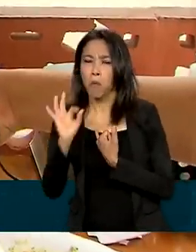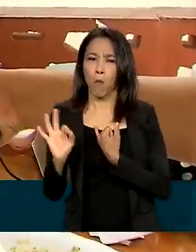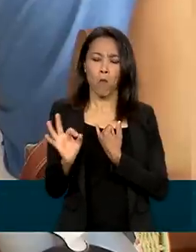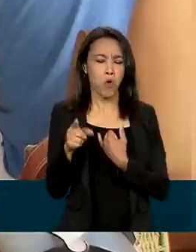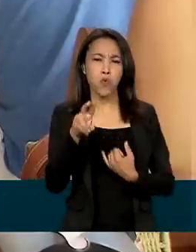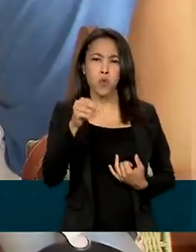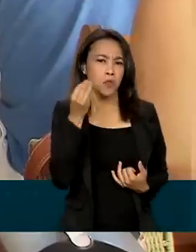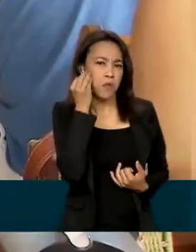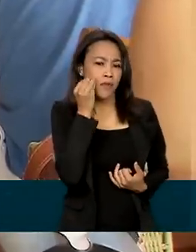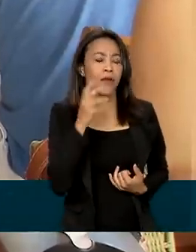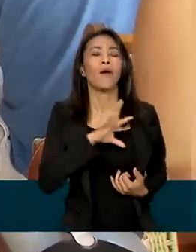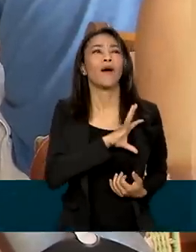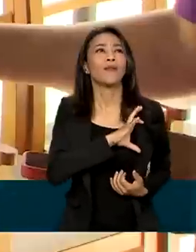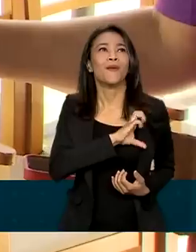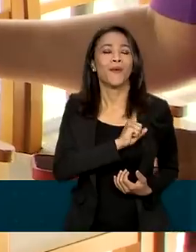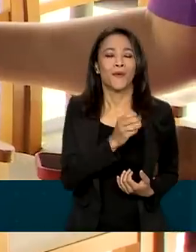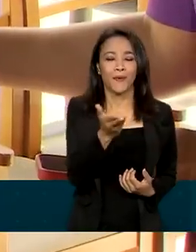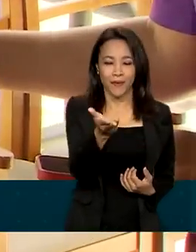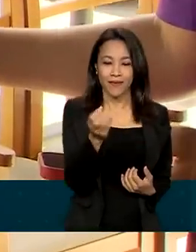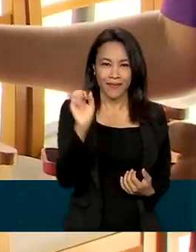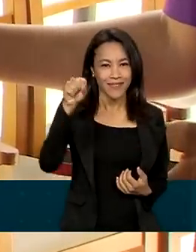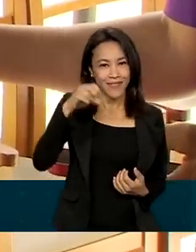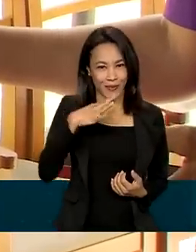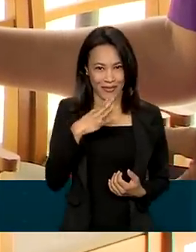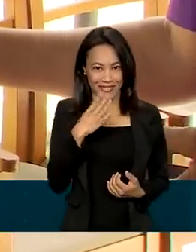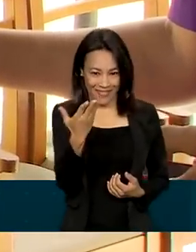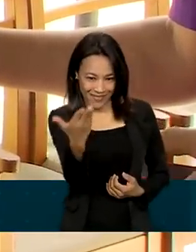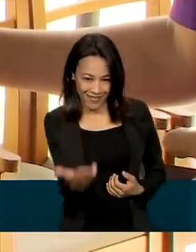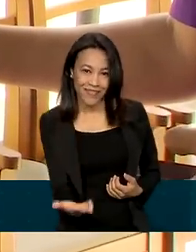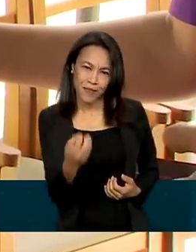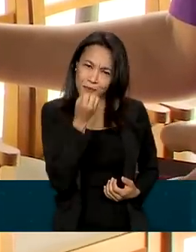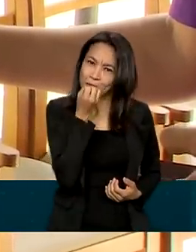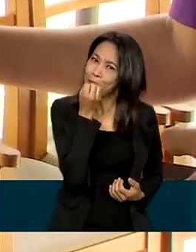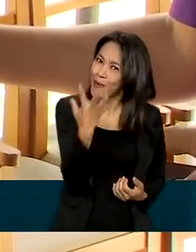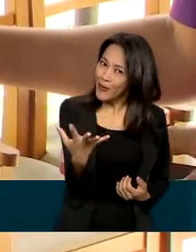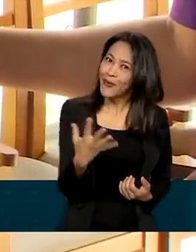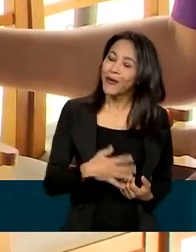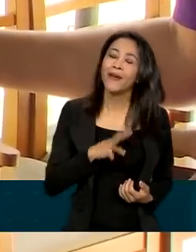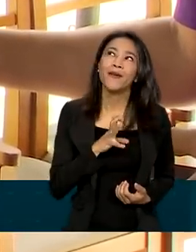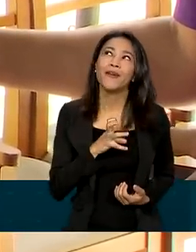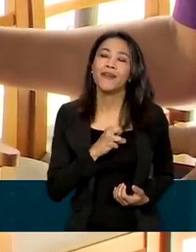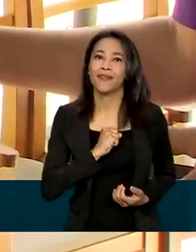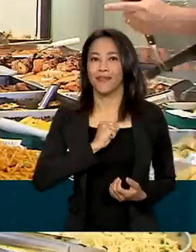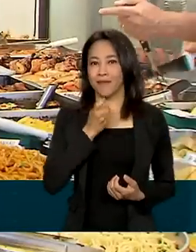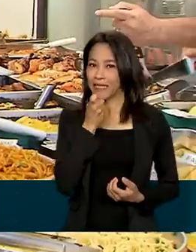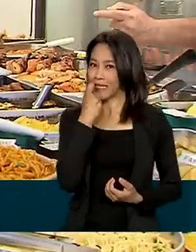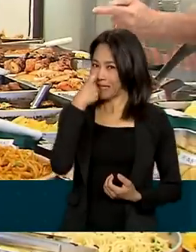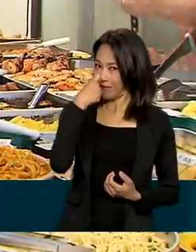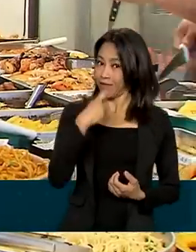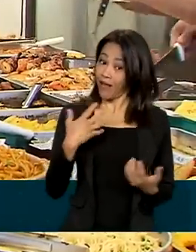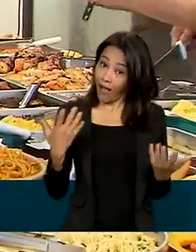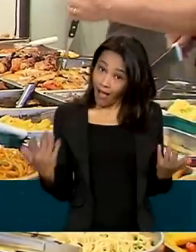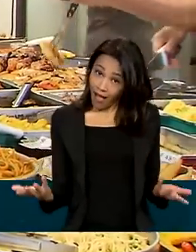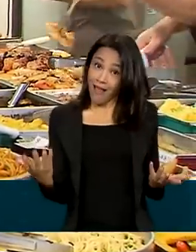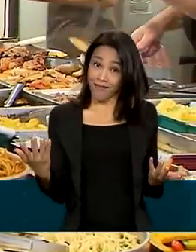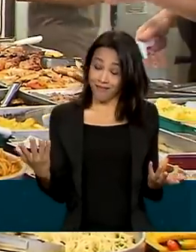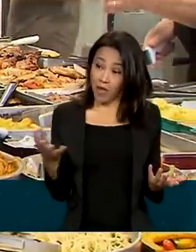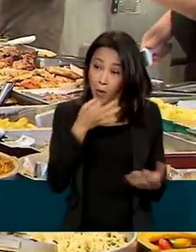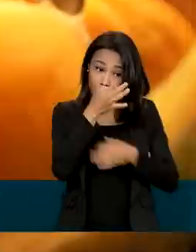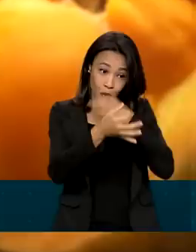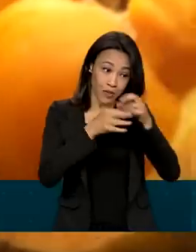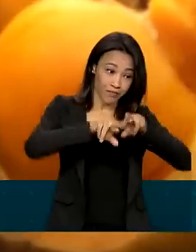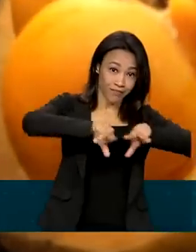experimentei Sim conheço muito bom viu eu amo pequi é ele divide